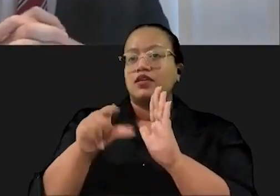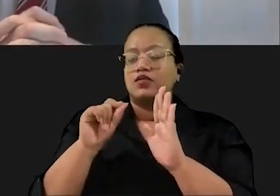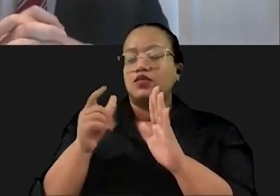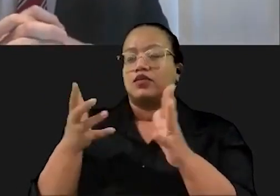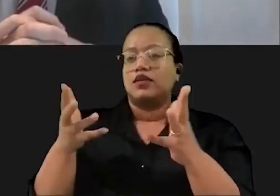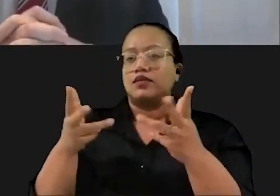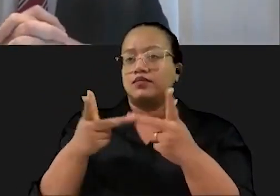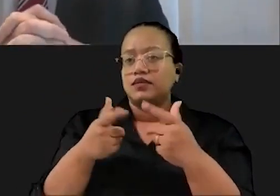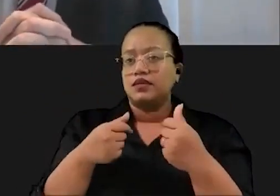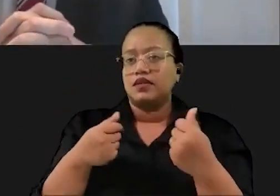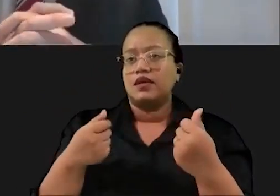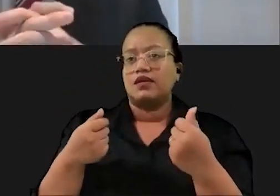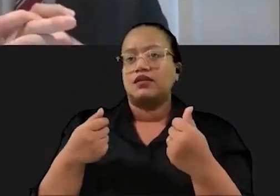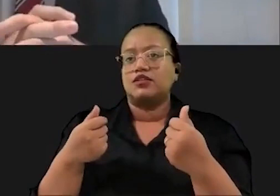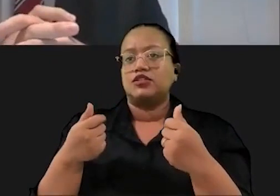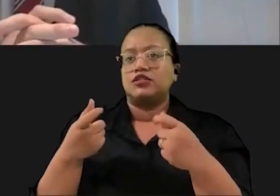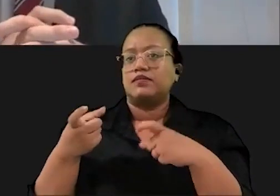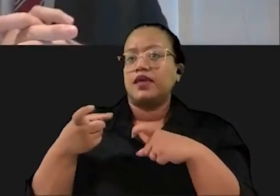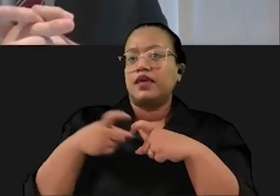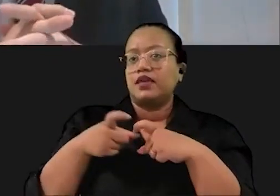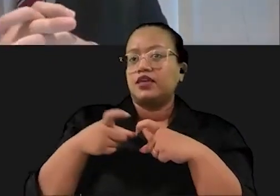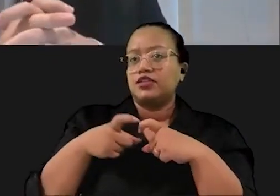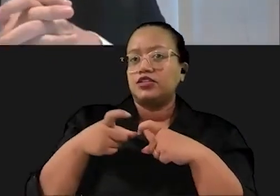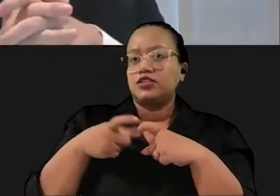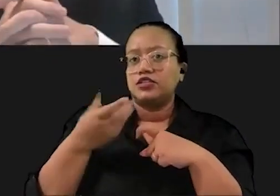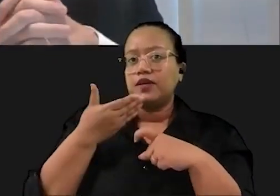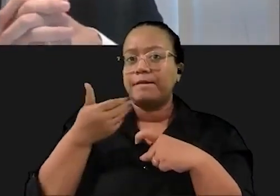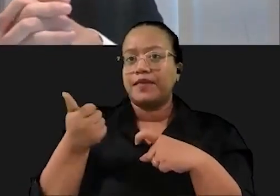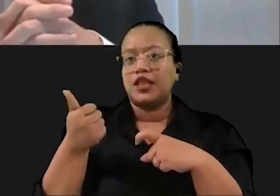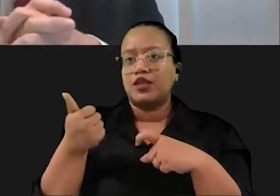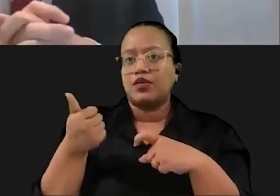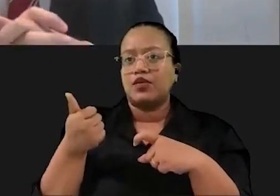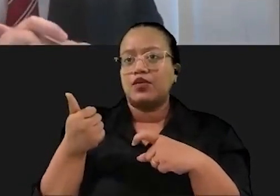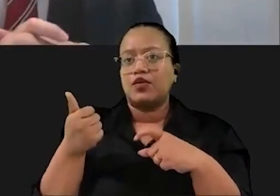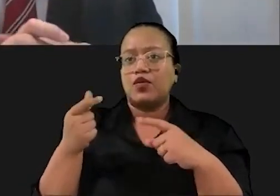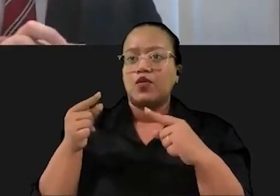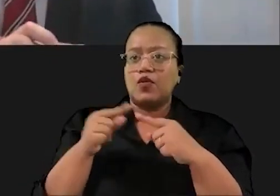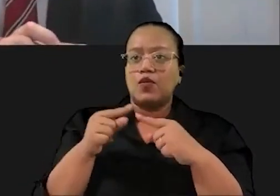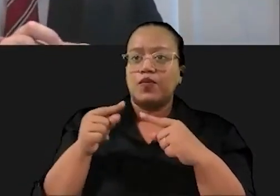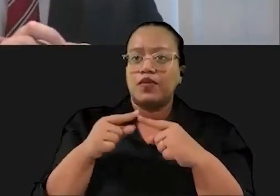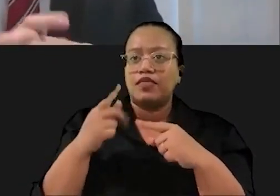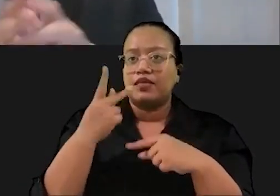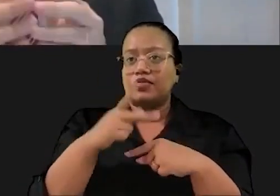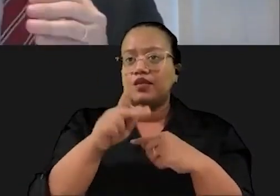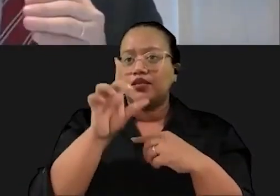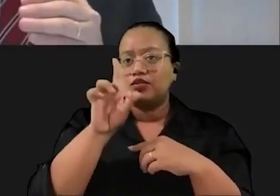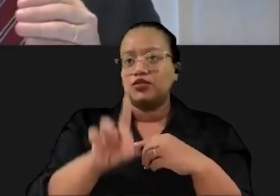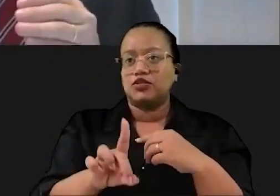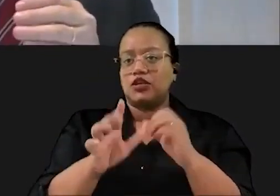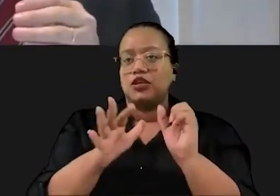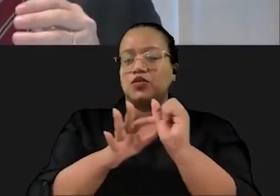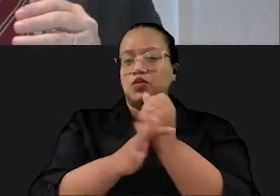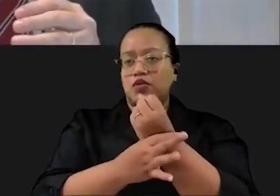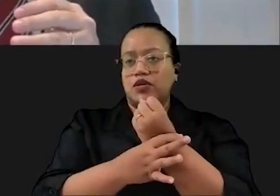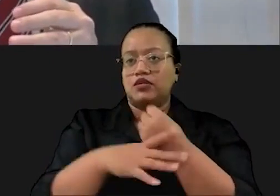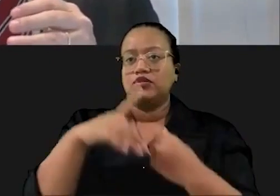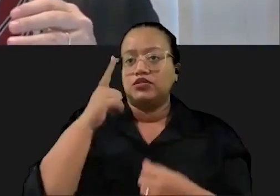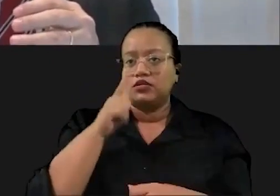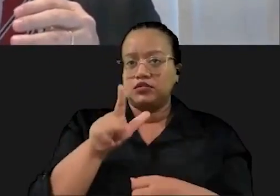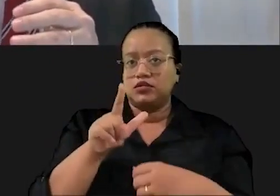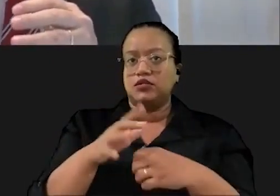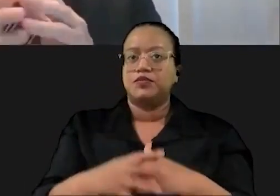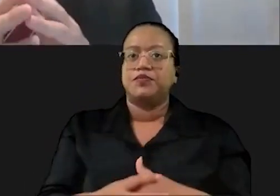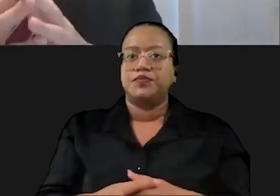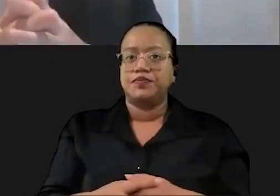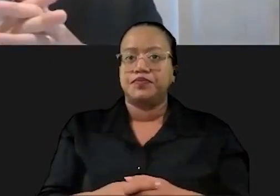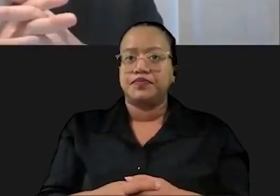possa aferir, né, o seu direito, os requisitos do seu direito, e vai já fazer a designação, o ato